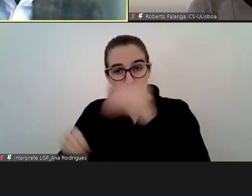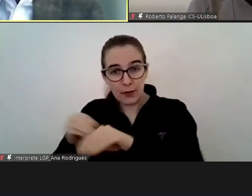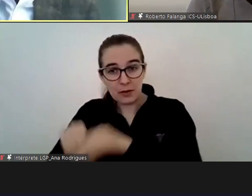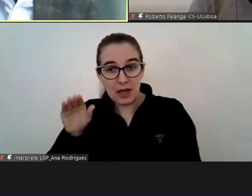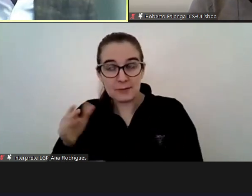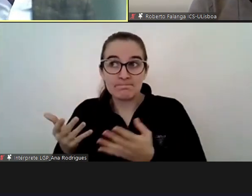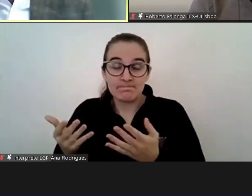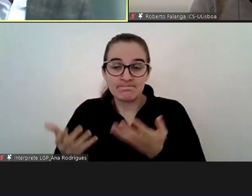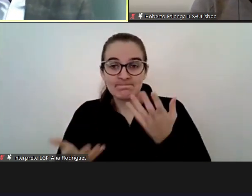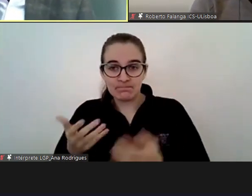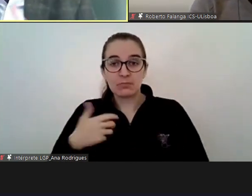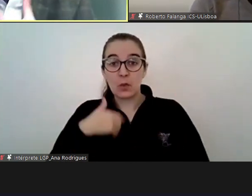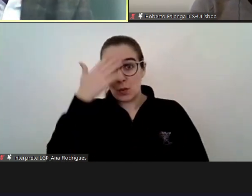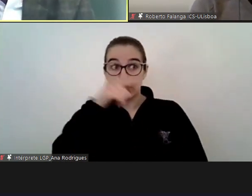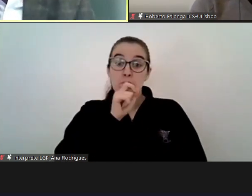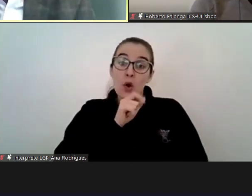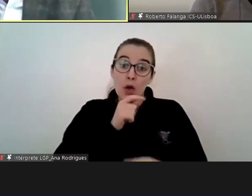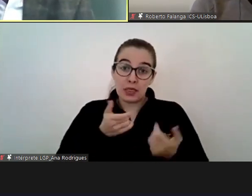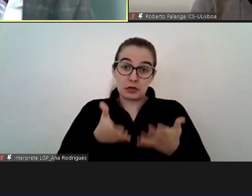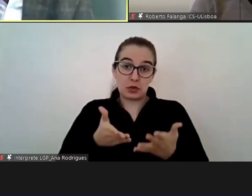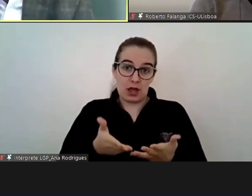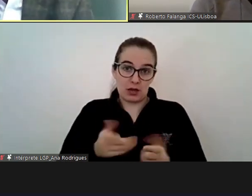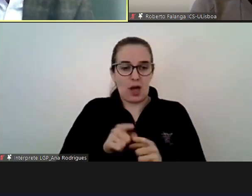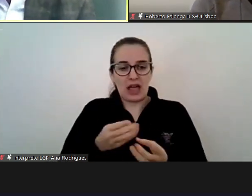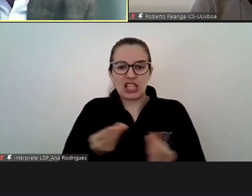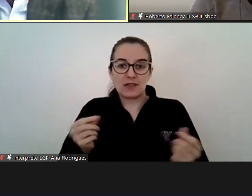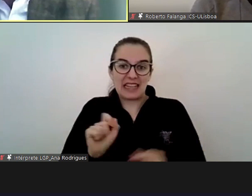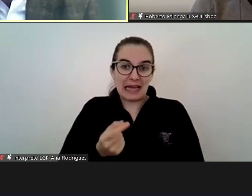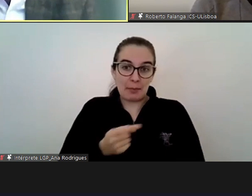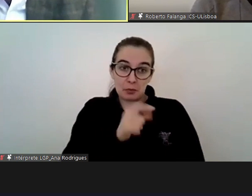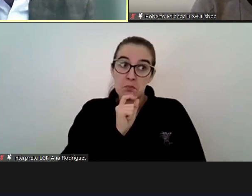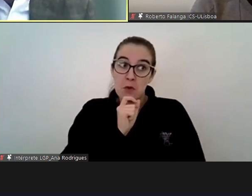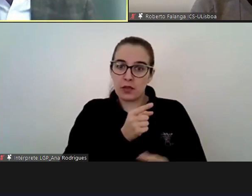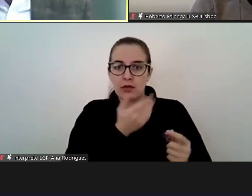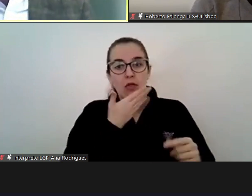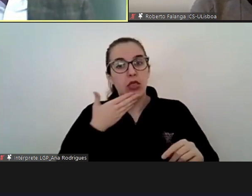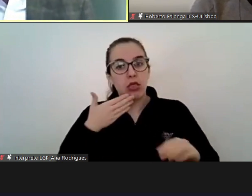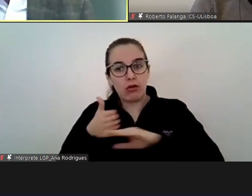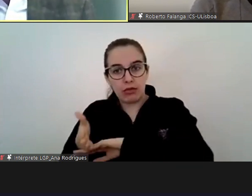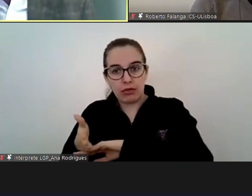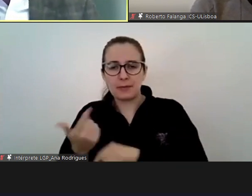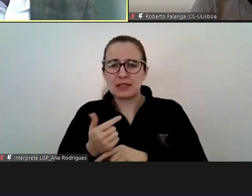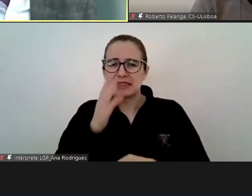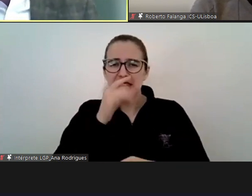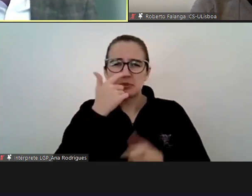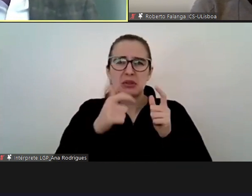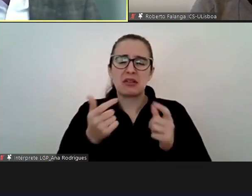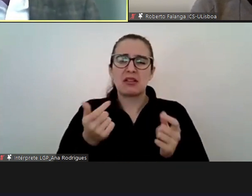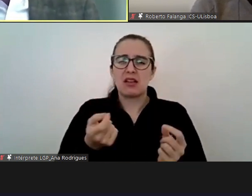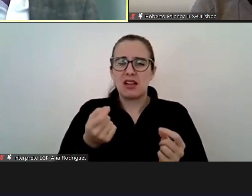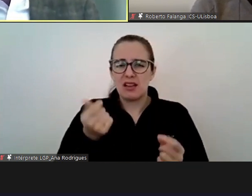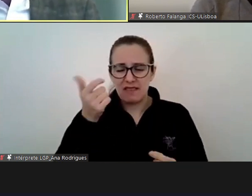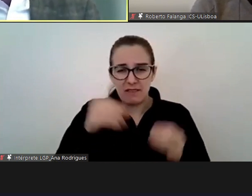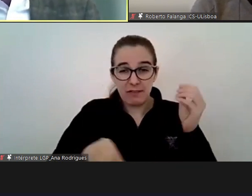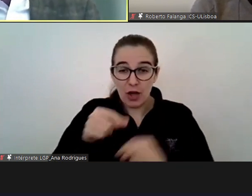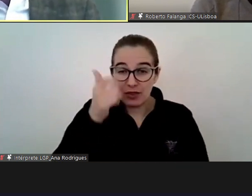prazo, seria ir por aí, parece-me a mim. Porque não é através de mecanismos de facilitar o voto ou de aproximar o voto que isto se vai resolver. Porque não,